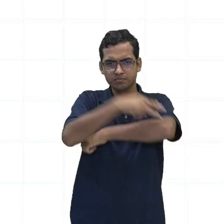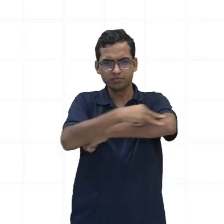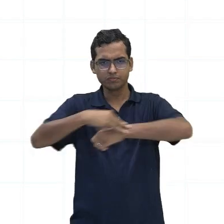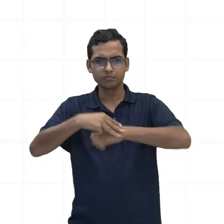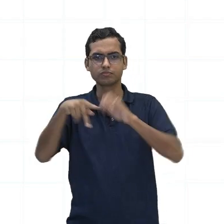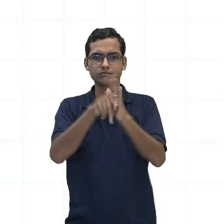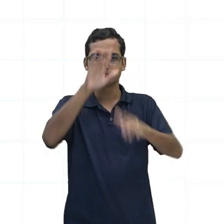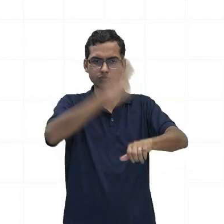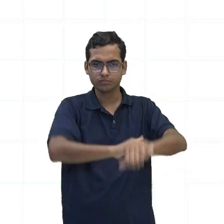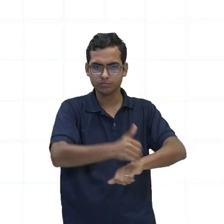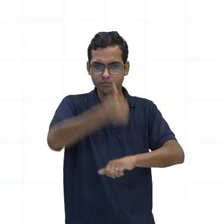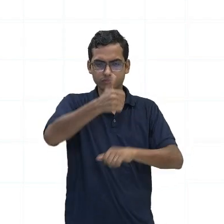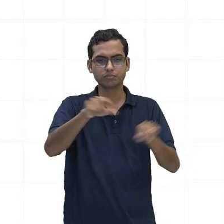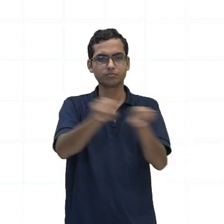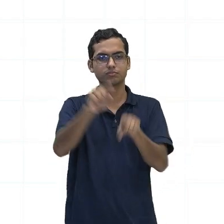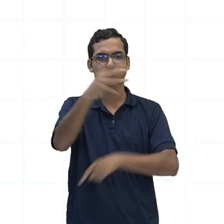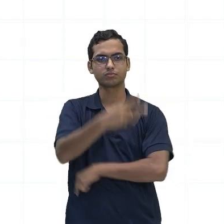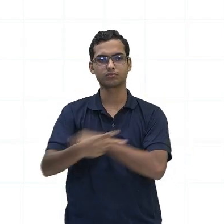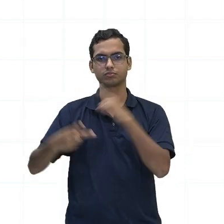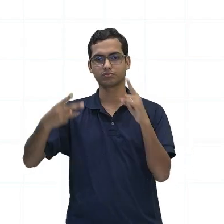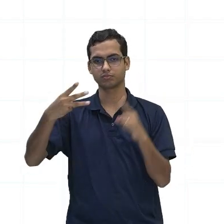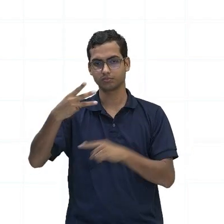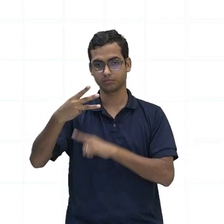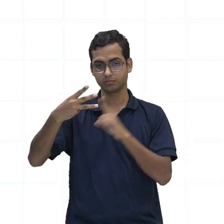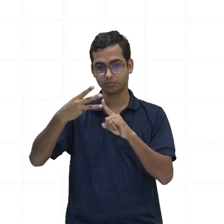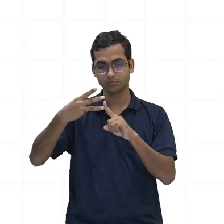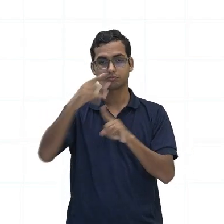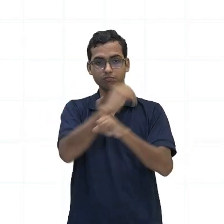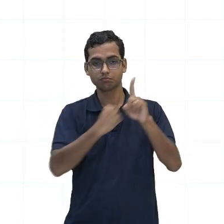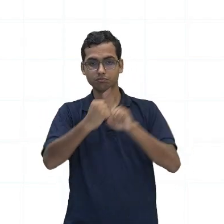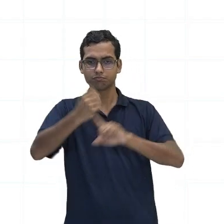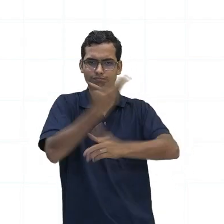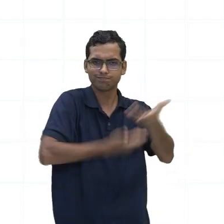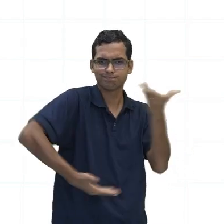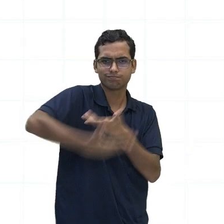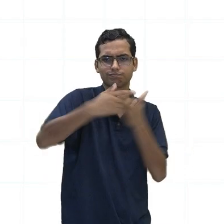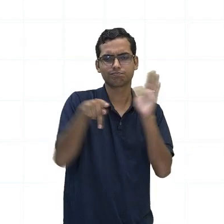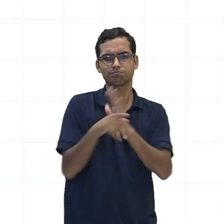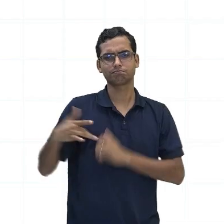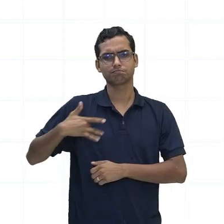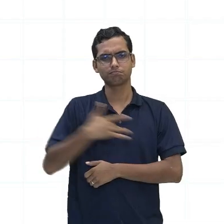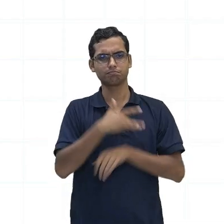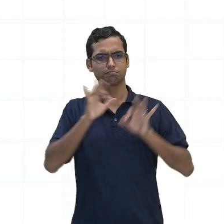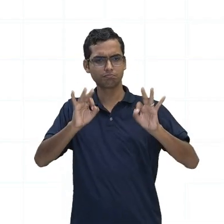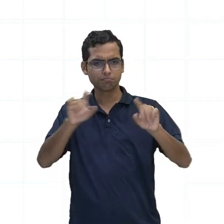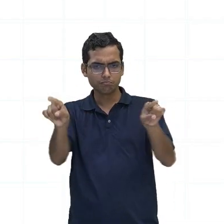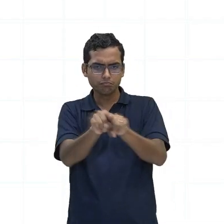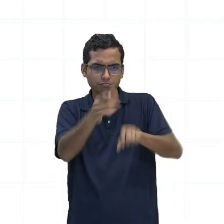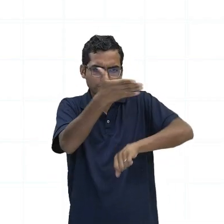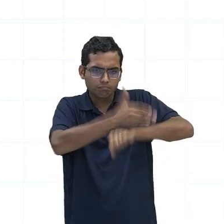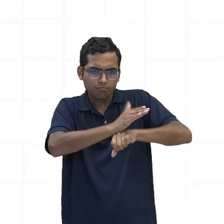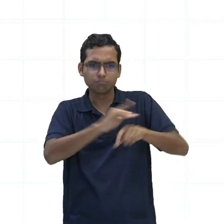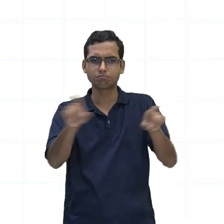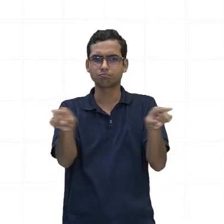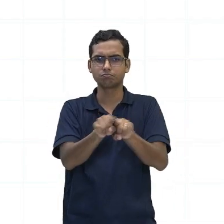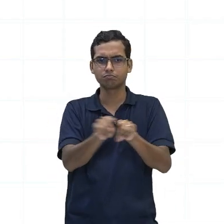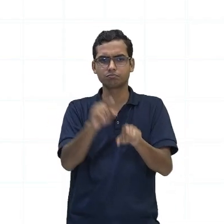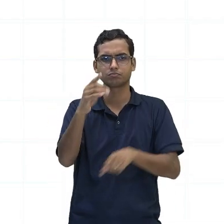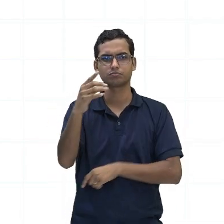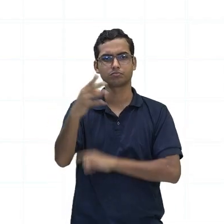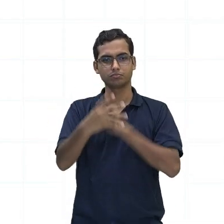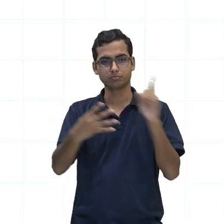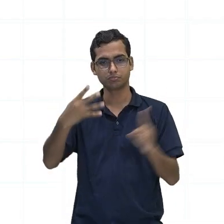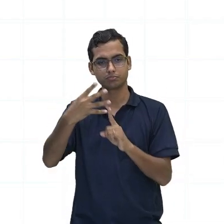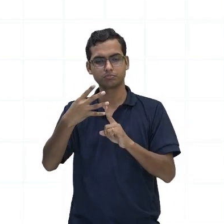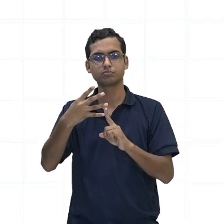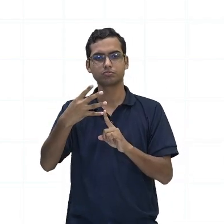aeróbica. Vai promover a socialização saudável e integração entre os praticantes, reduzir o risco de doenças crônicas como pressão